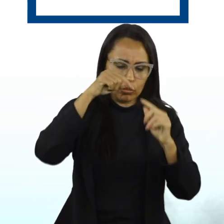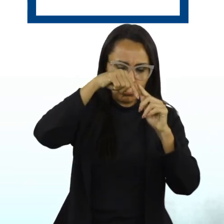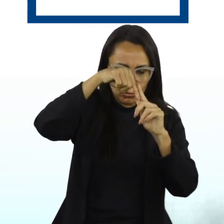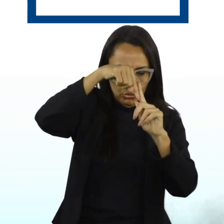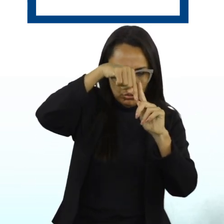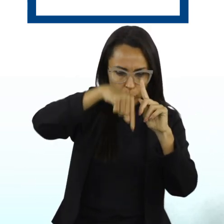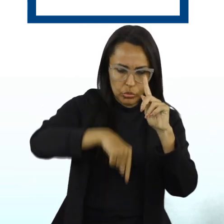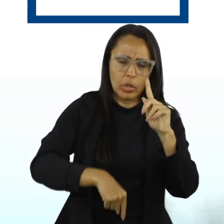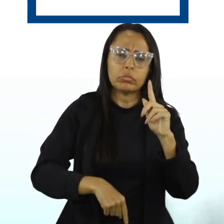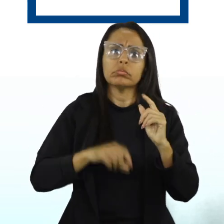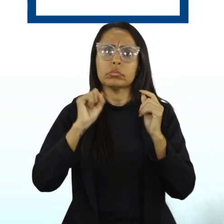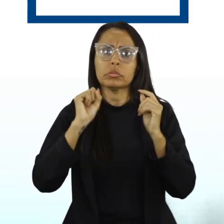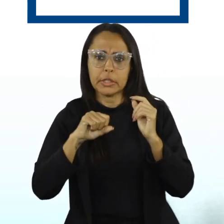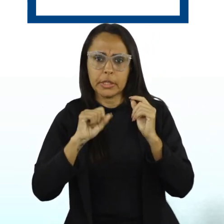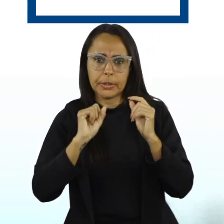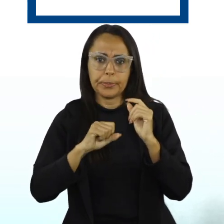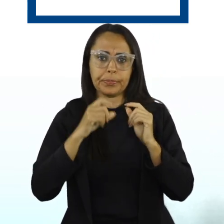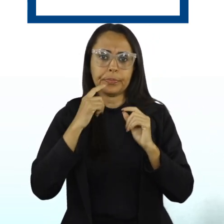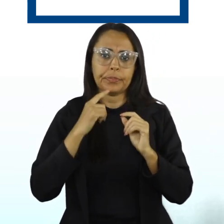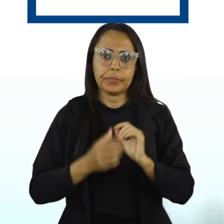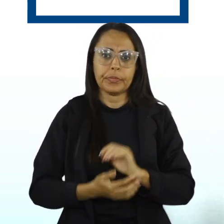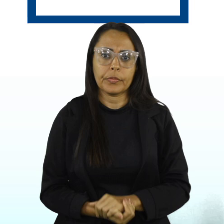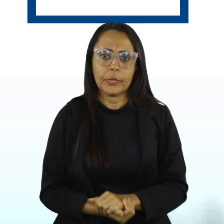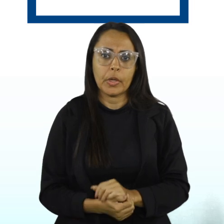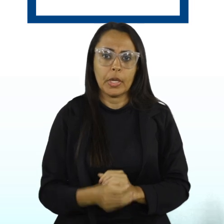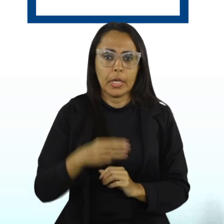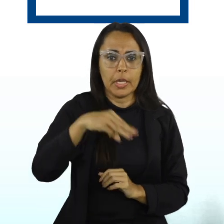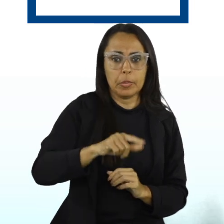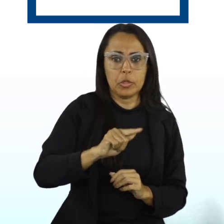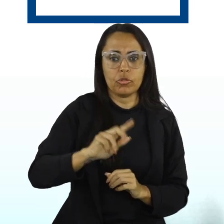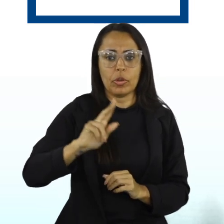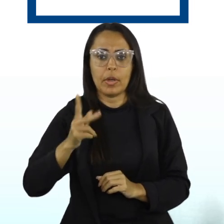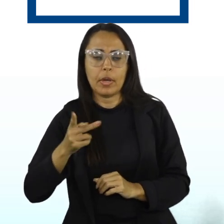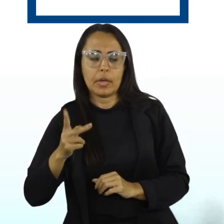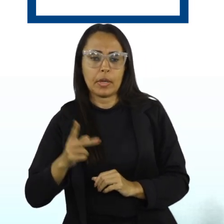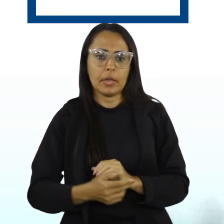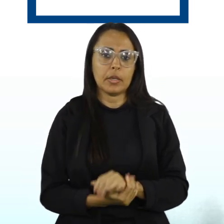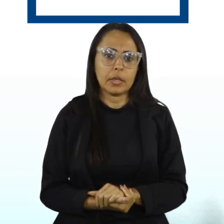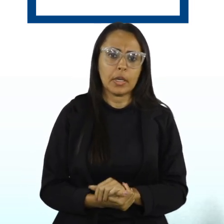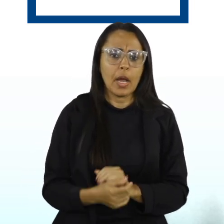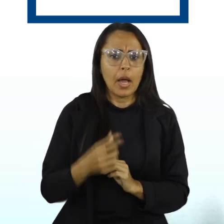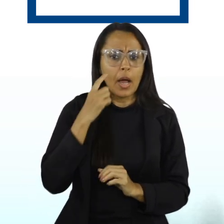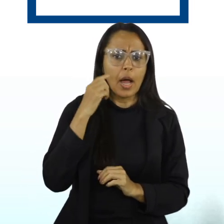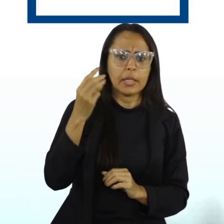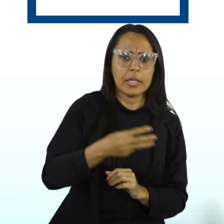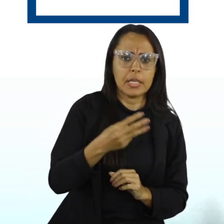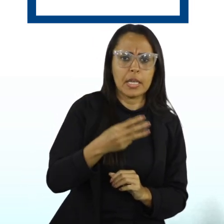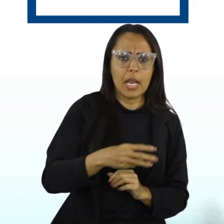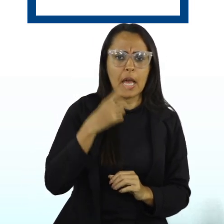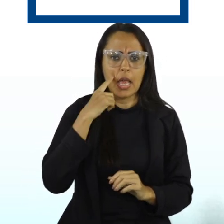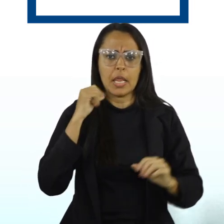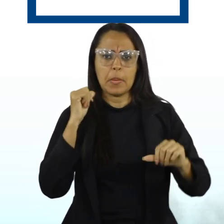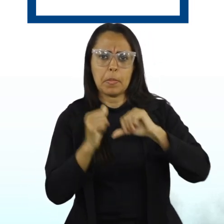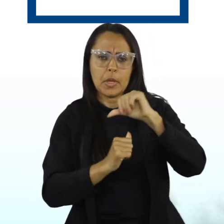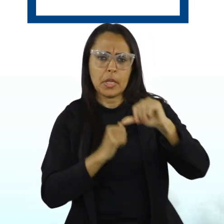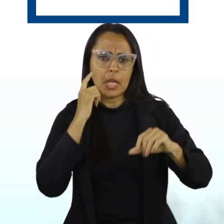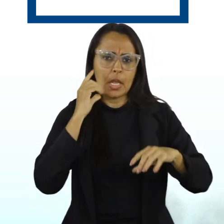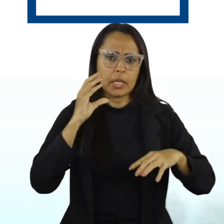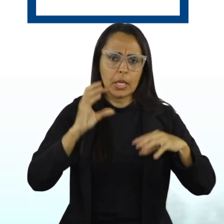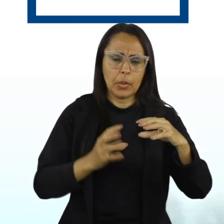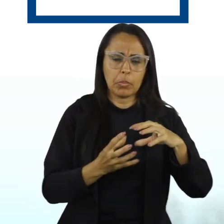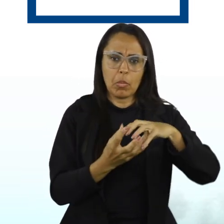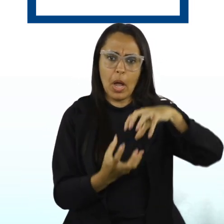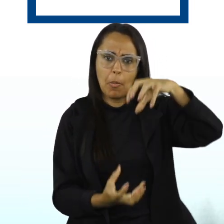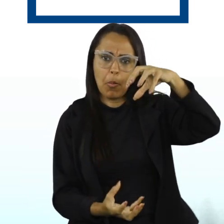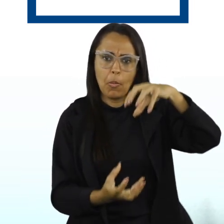Sim, ele está a uma altura do chão, então mgh. Ele deforma a mola, aí você está dizendo, deforma assim, olha a mola ali, ô mequetrefe, presta